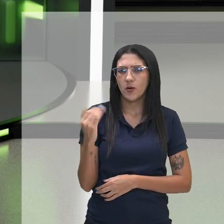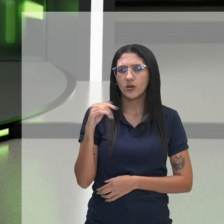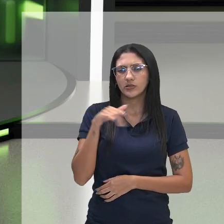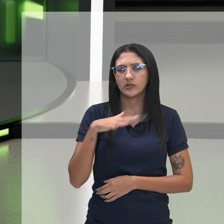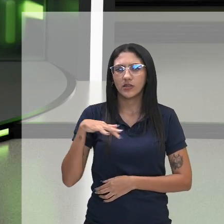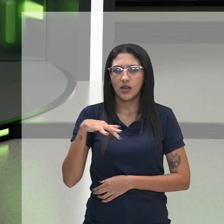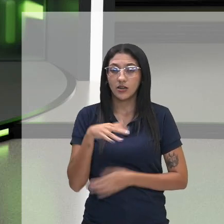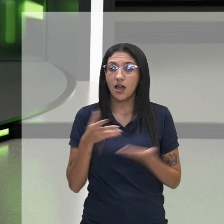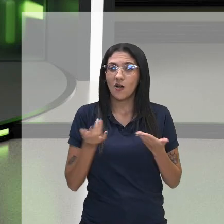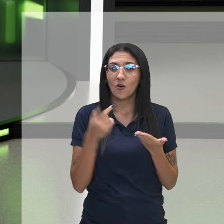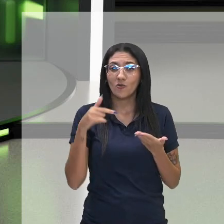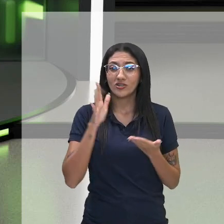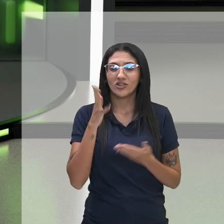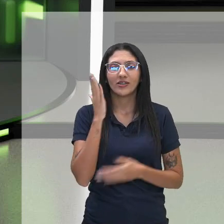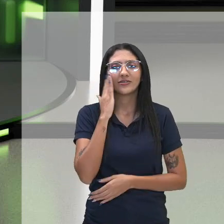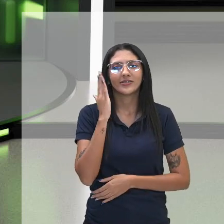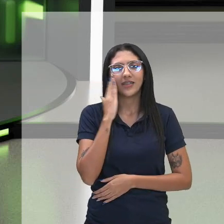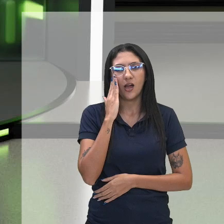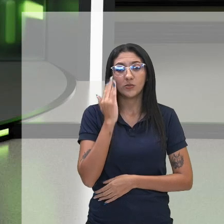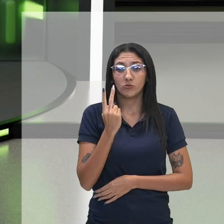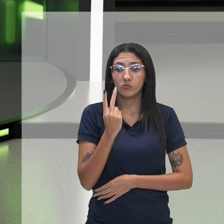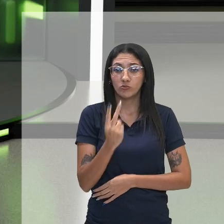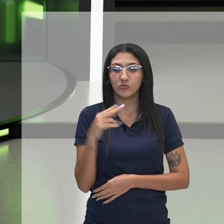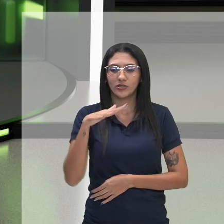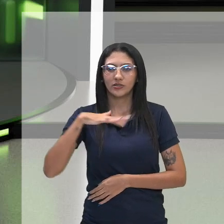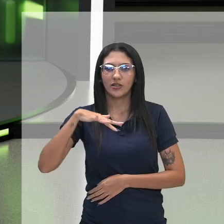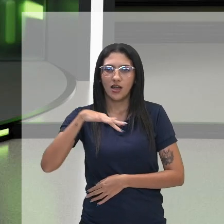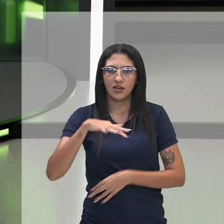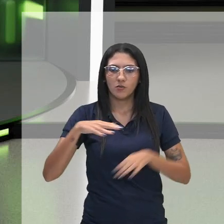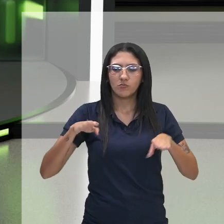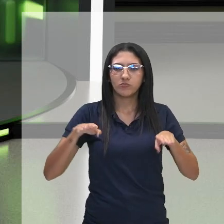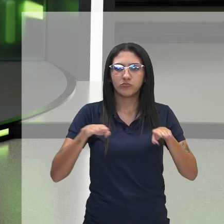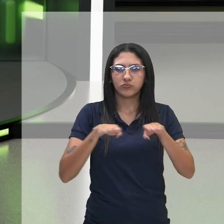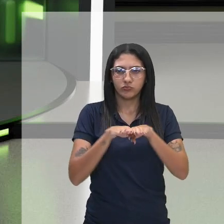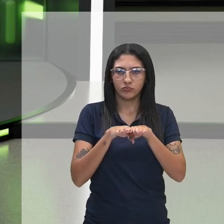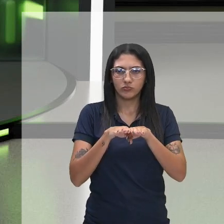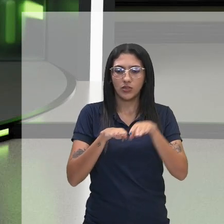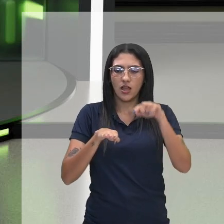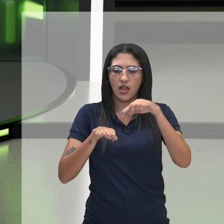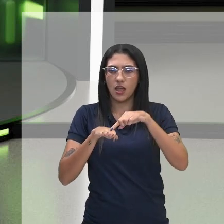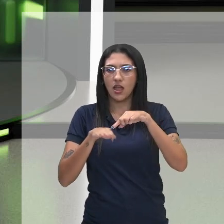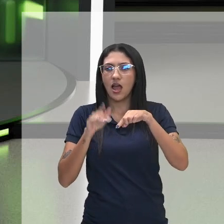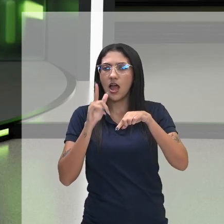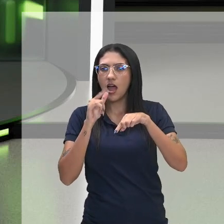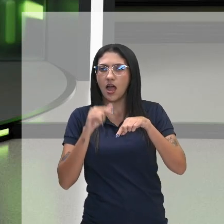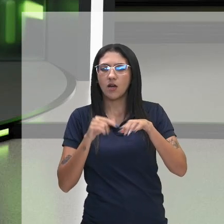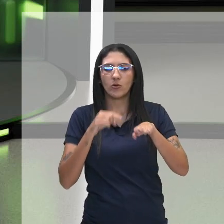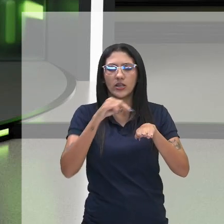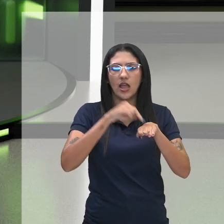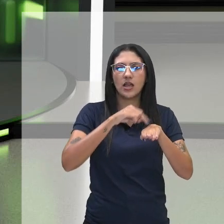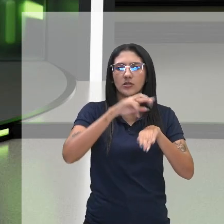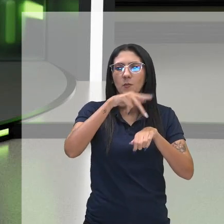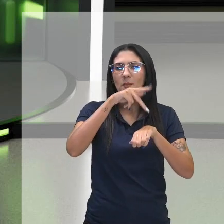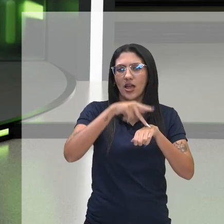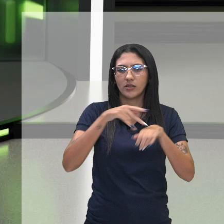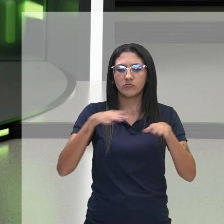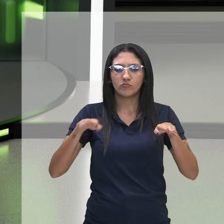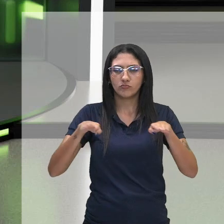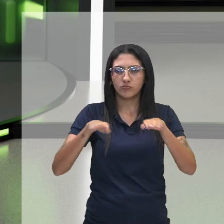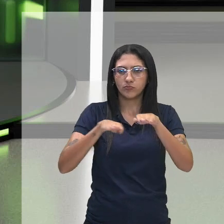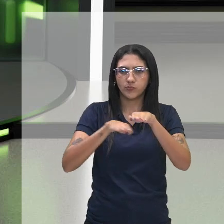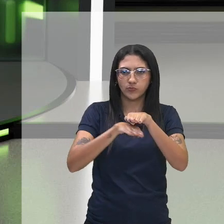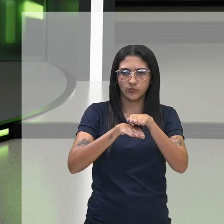Agora, vocês já sabem que são duas placas tectônicas, uma continental e uma oceânica, para formar ali essas